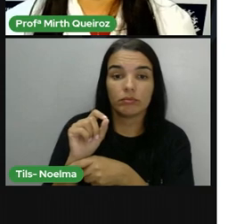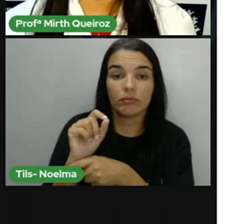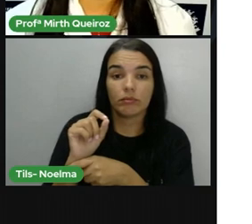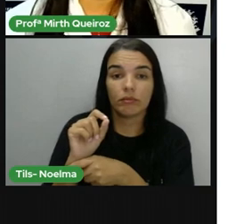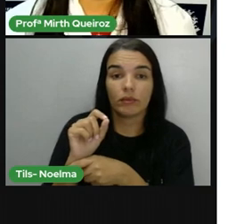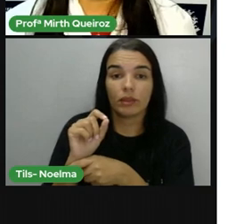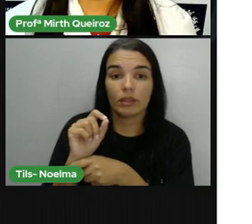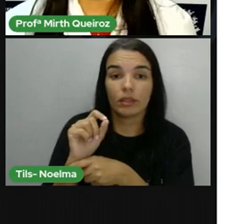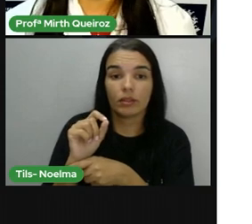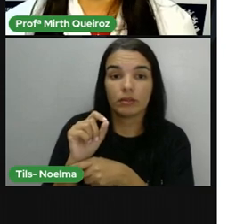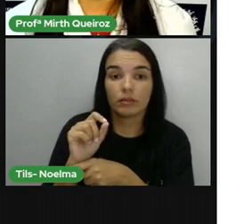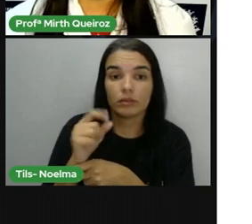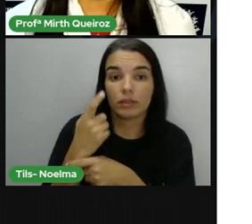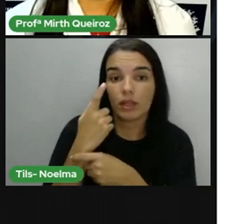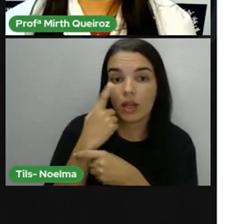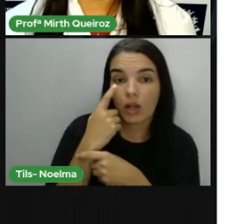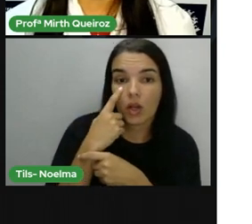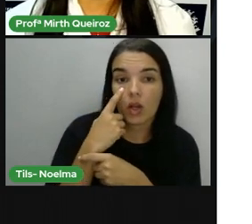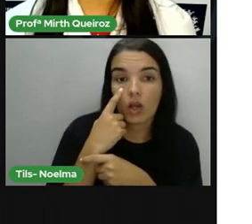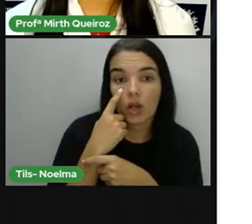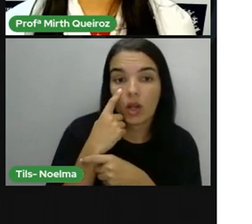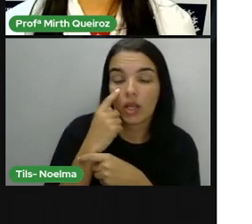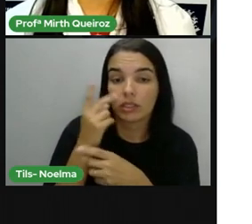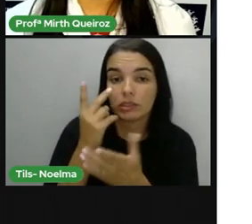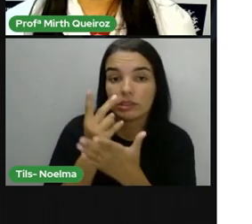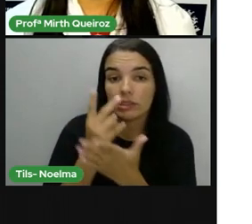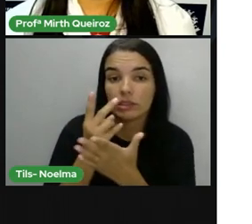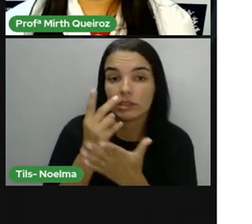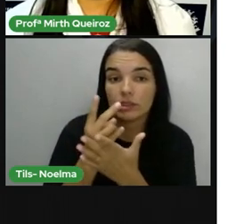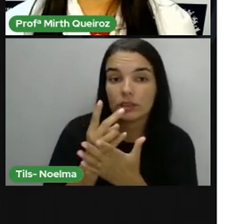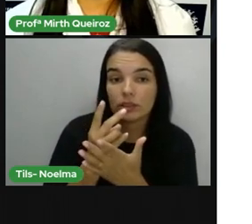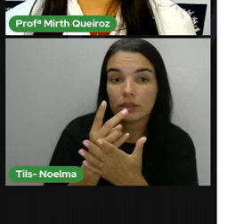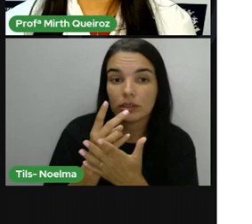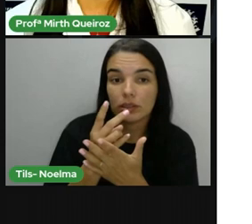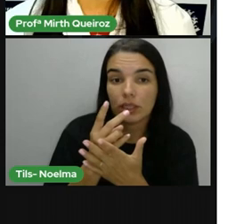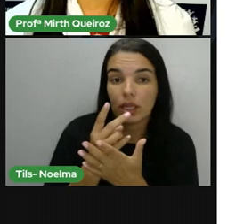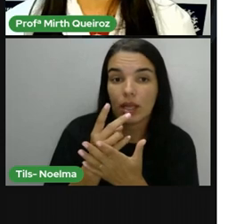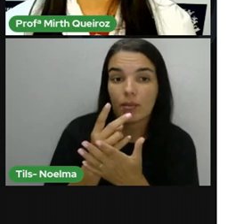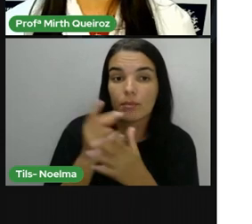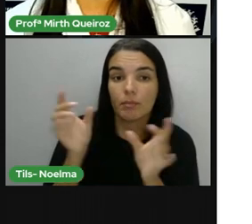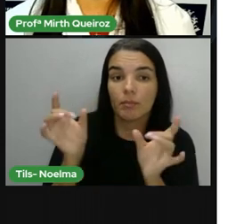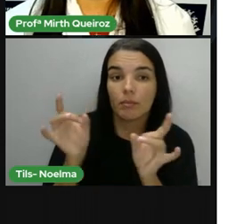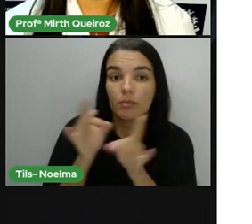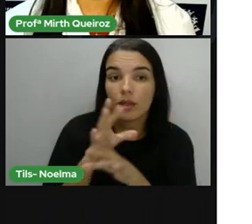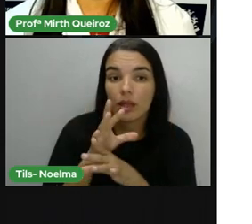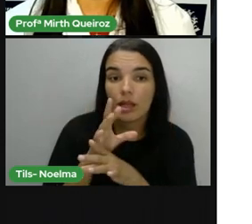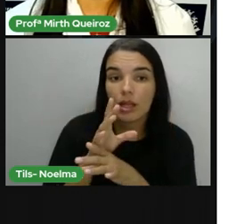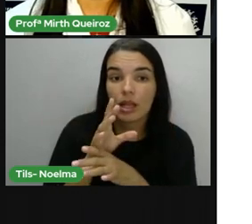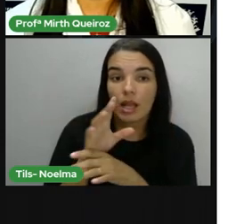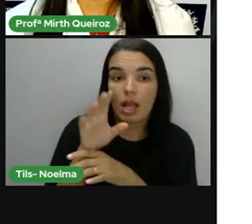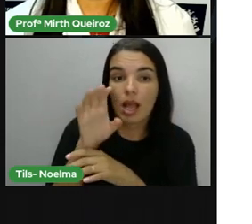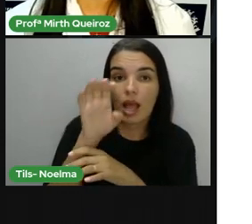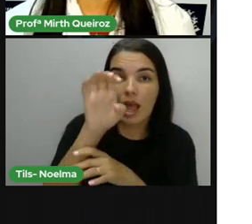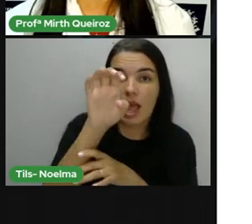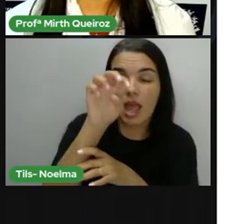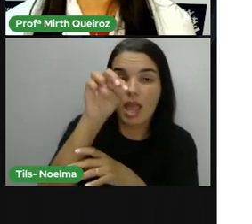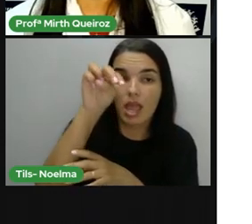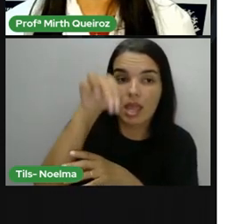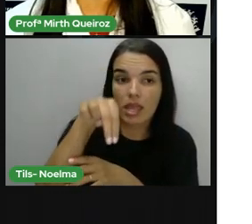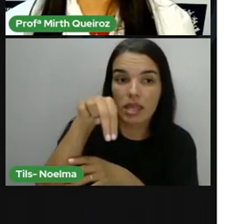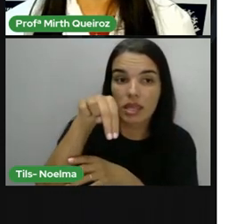com exceção do neutros aqui, ó, e prótons, nós temos aqui hífen e